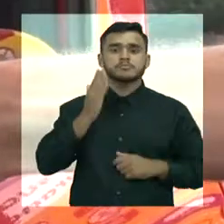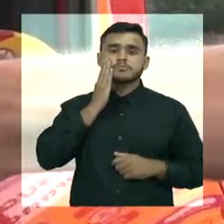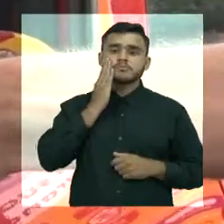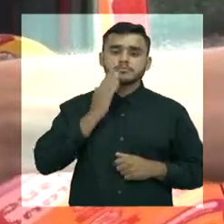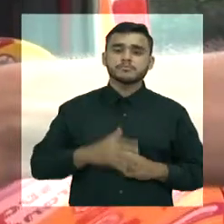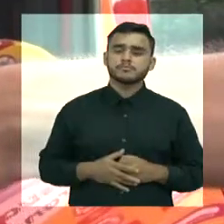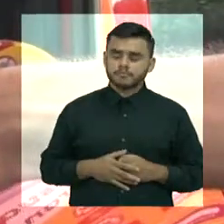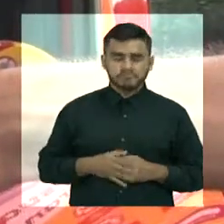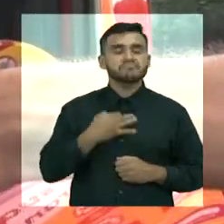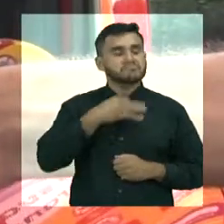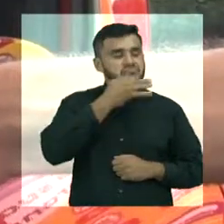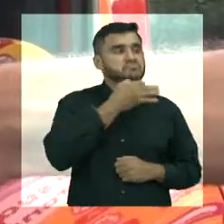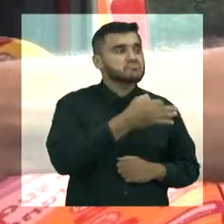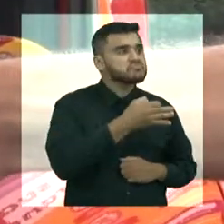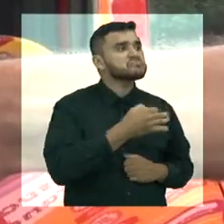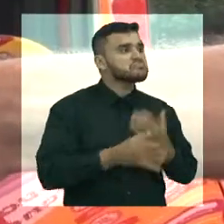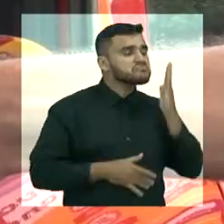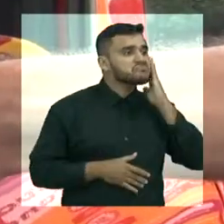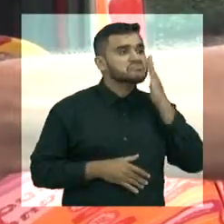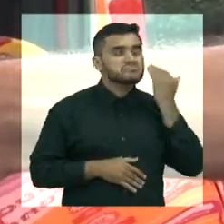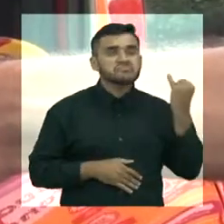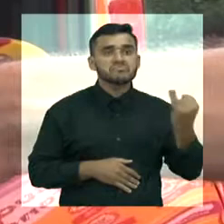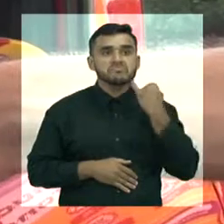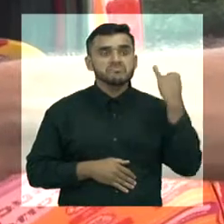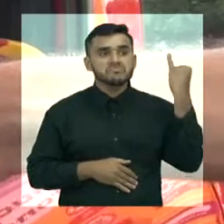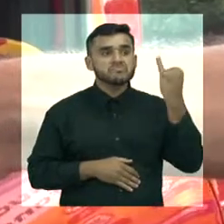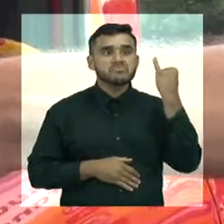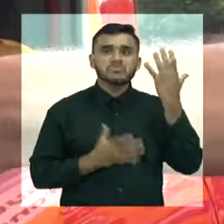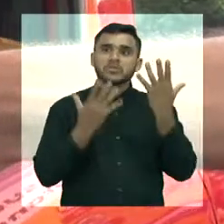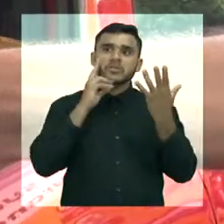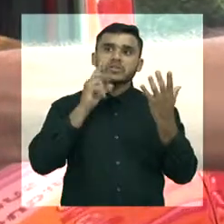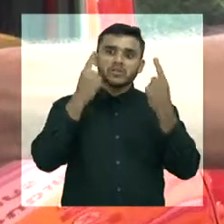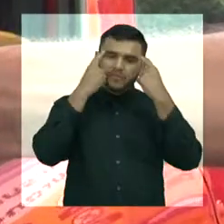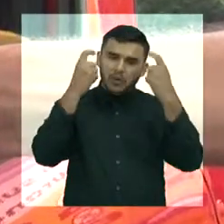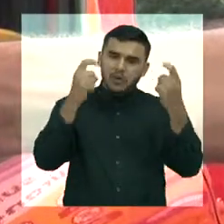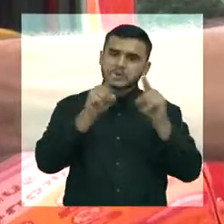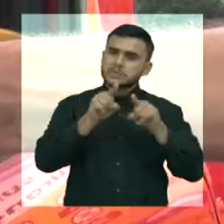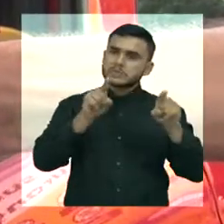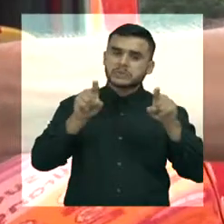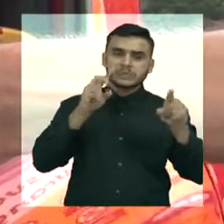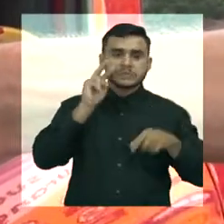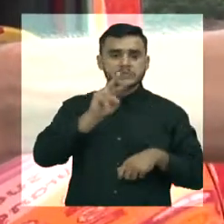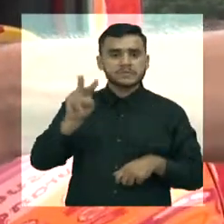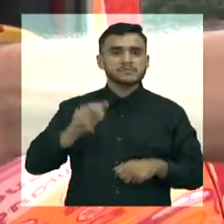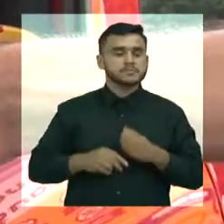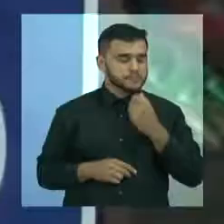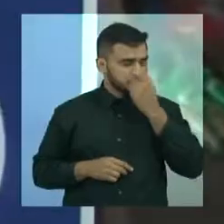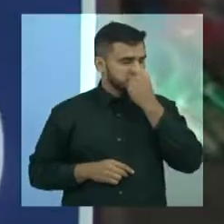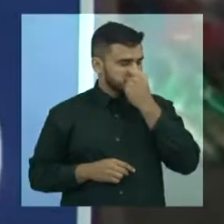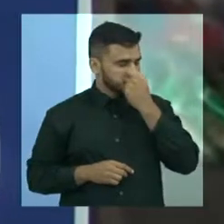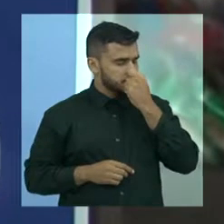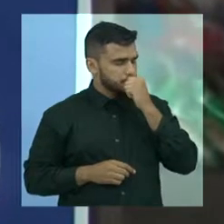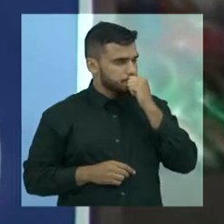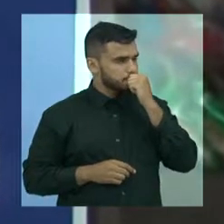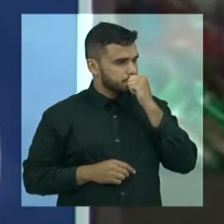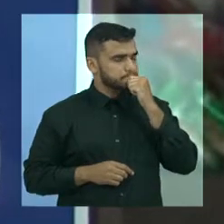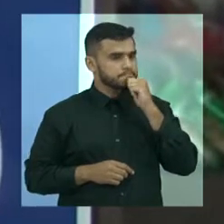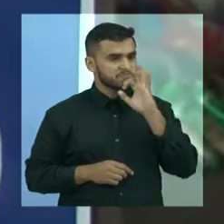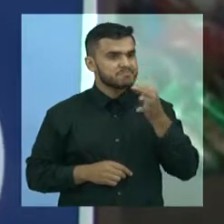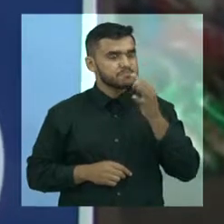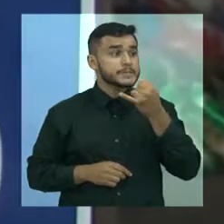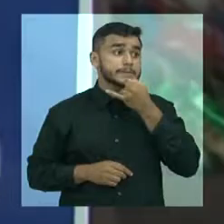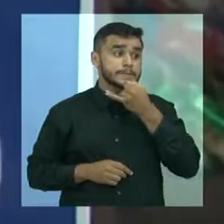importante porque a gente vê hoje em dia que é cada vez mais crescente, né, o número desses casos. É algo assim muito triste para a nossa realidade, né?